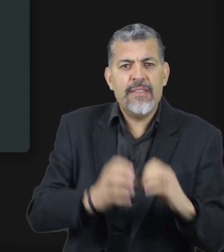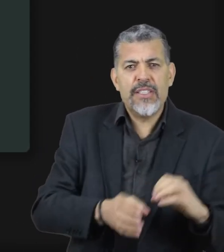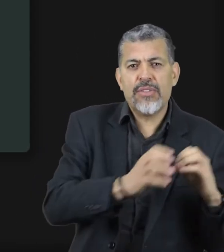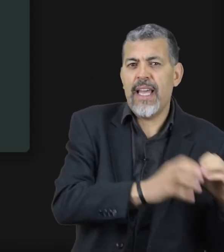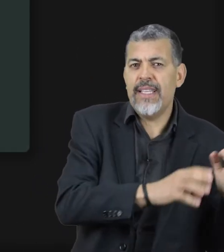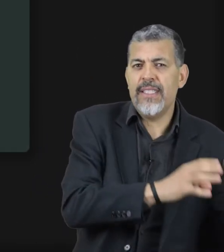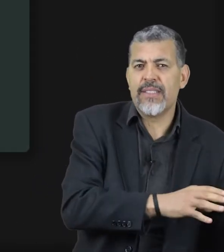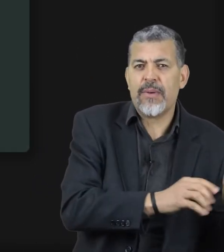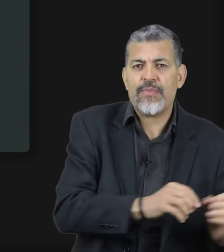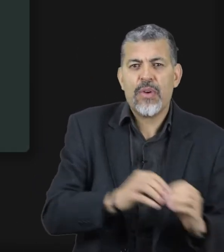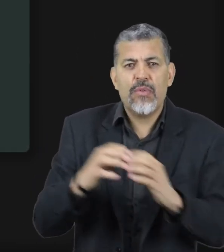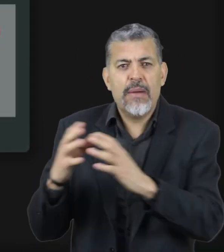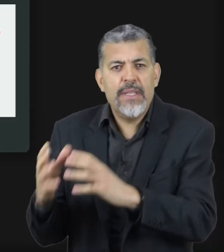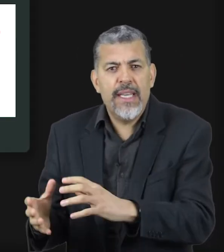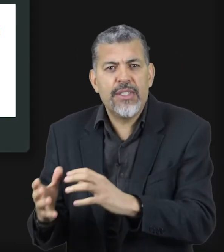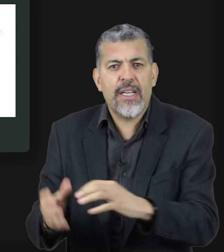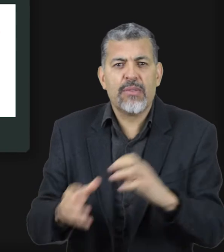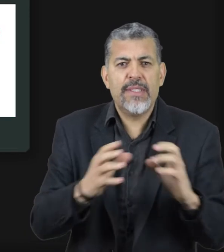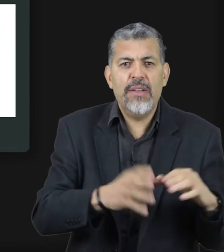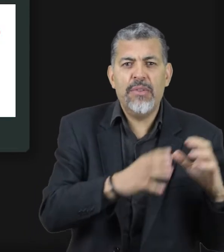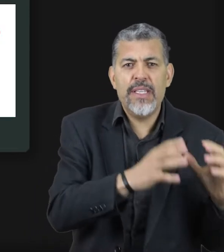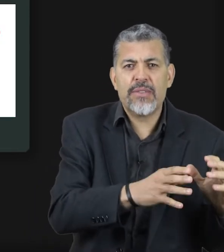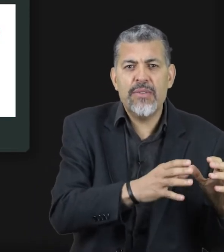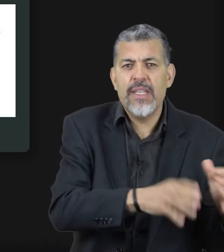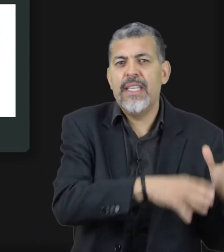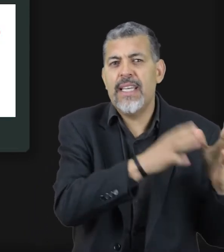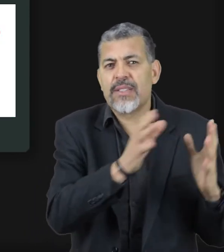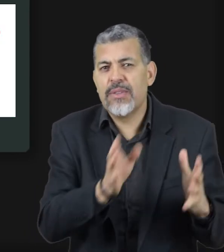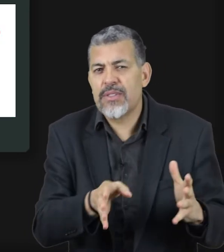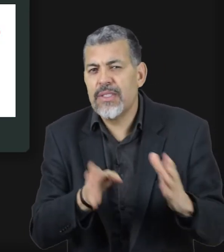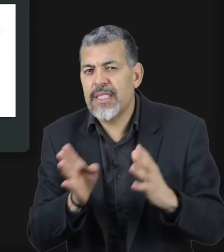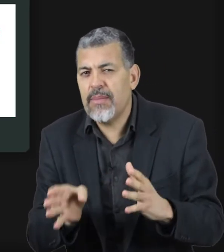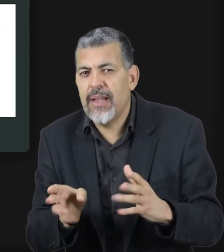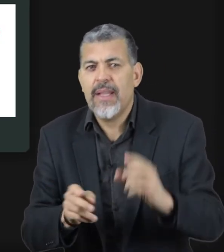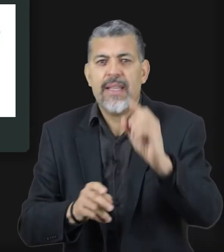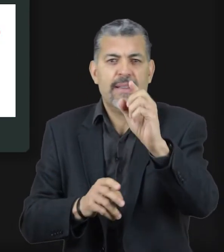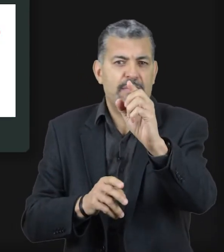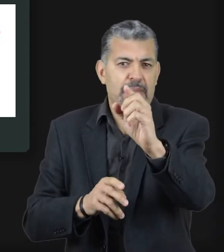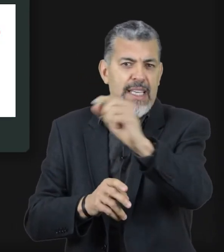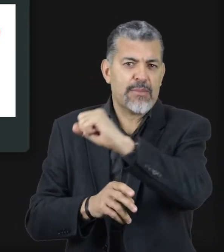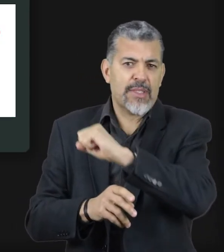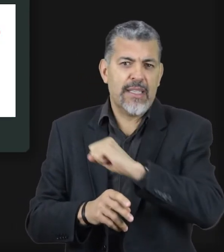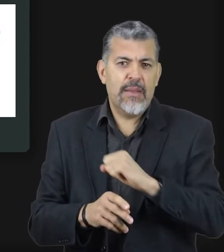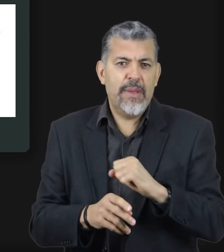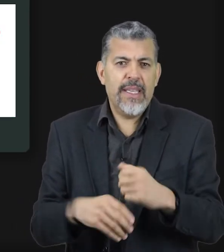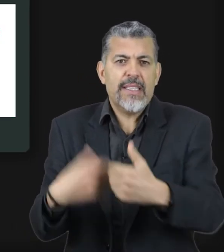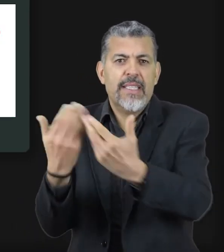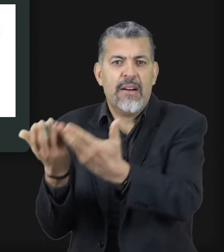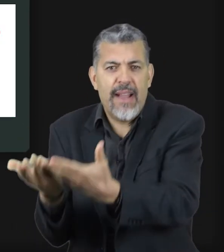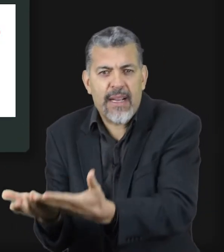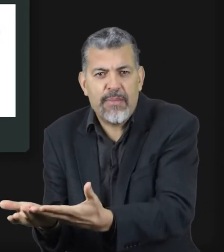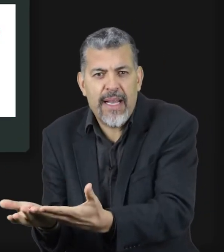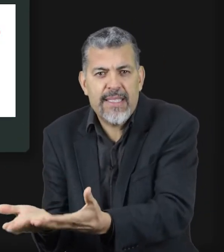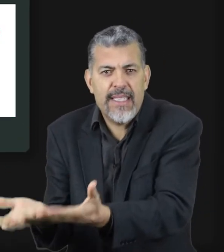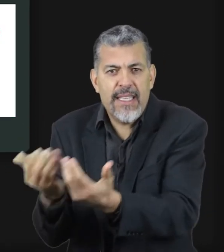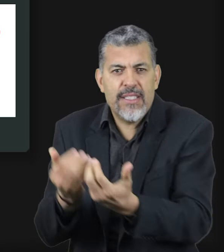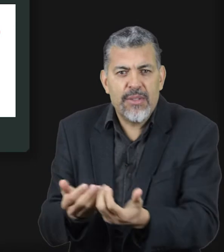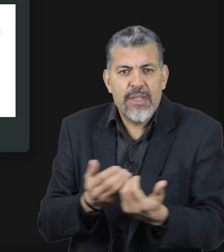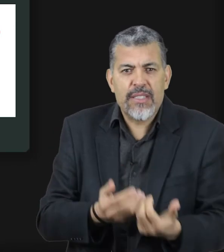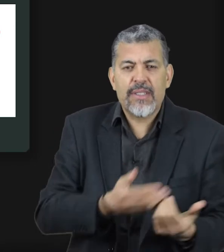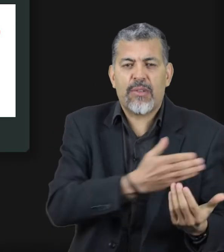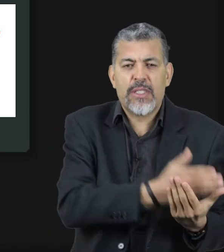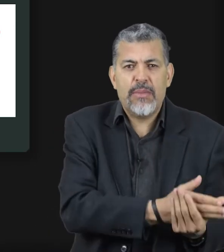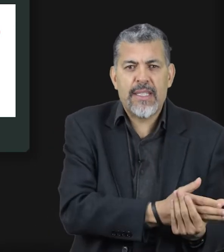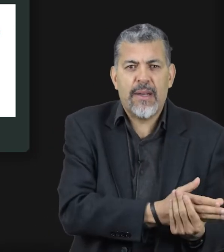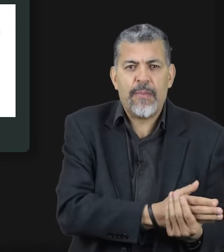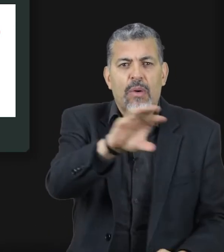que o serviço já é de risco, o ambiente já contém o risco e as condições de trabalho. Mesmo usando EPIs, não é capaz de elidir